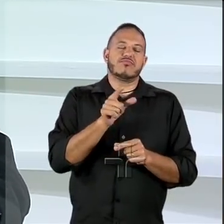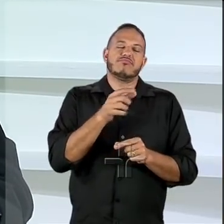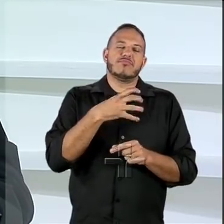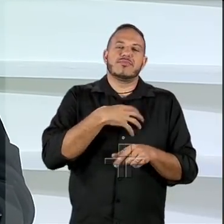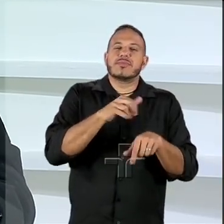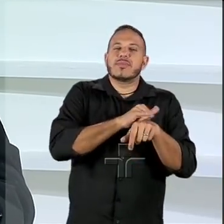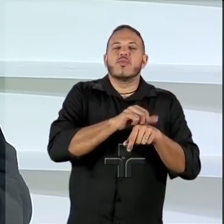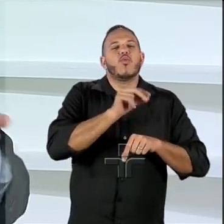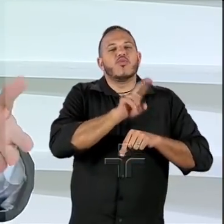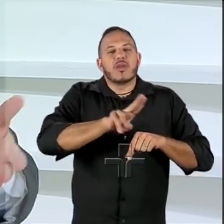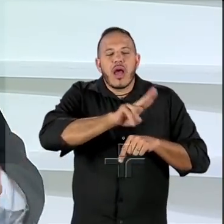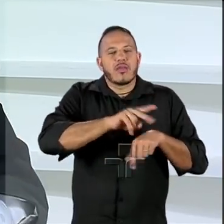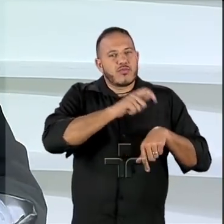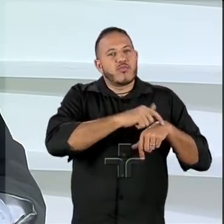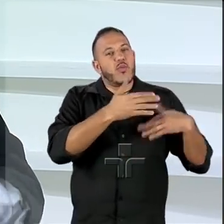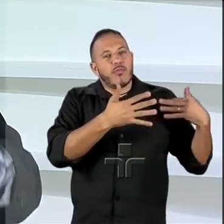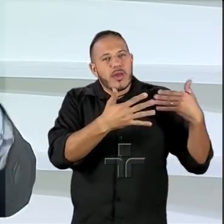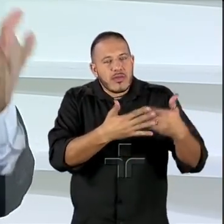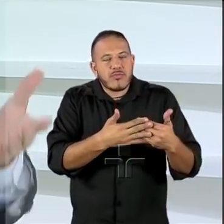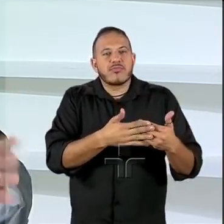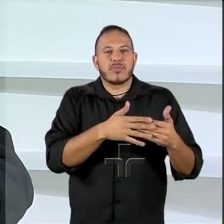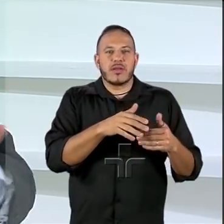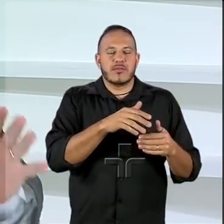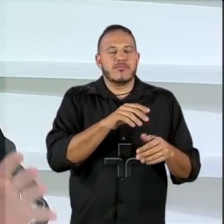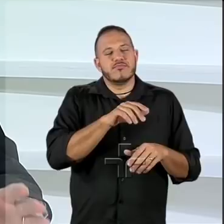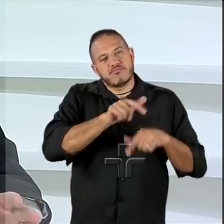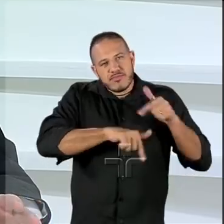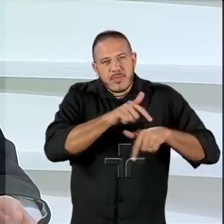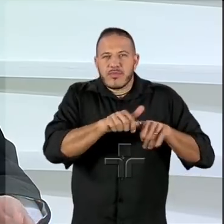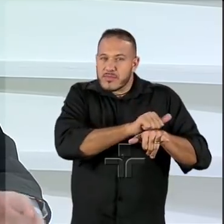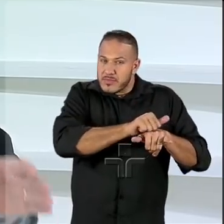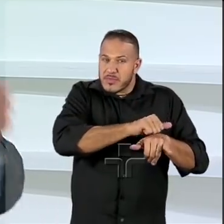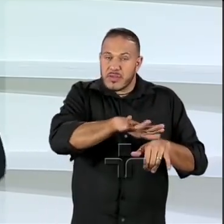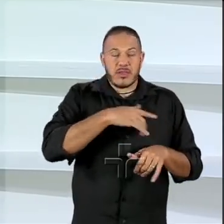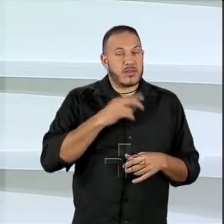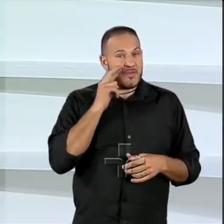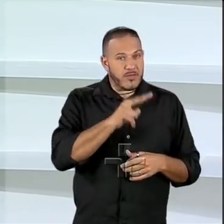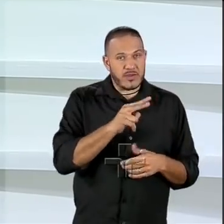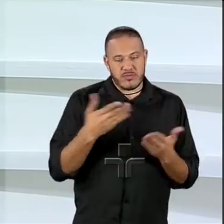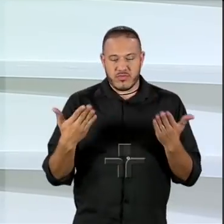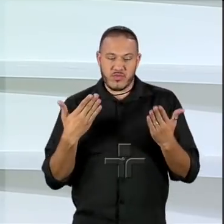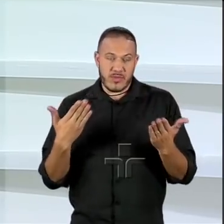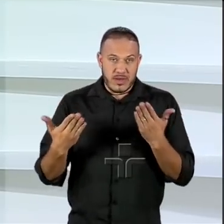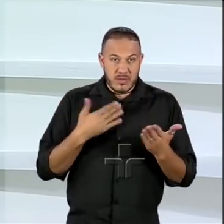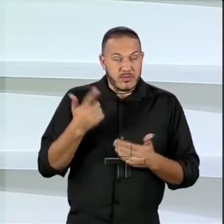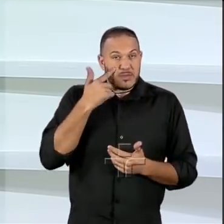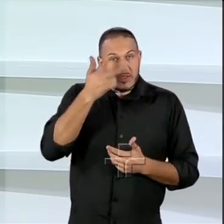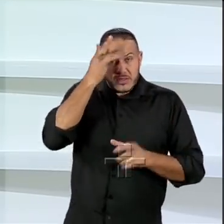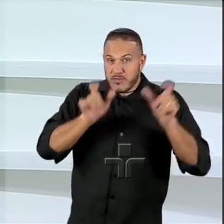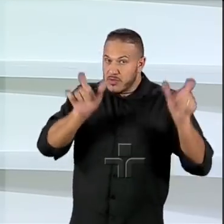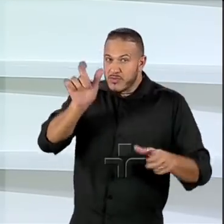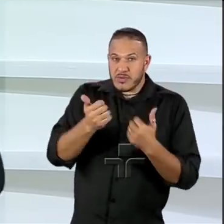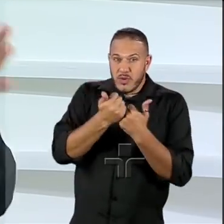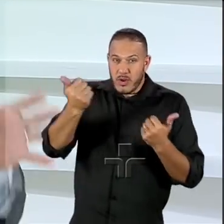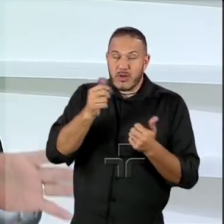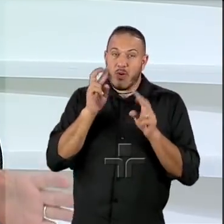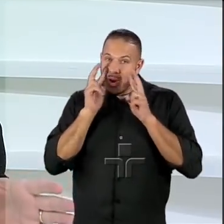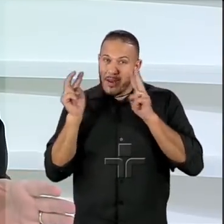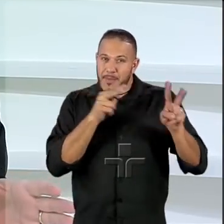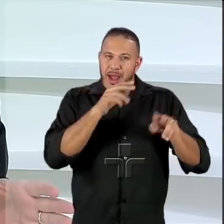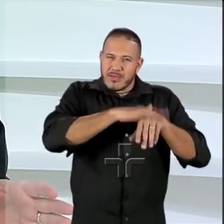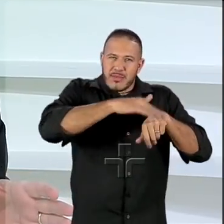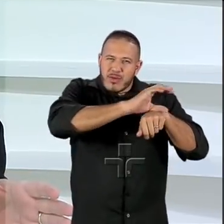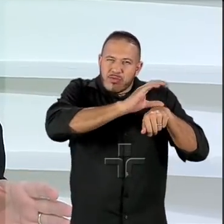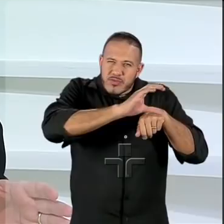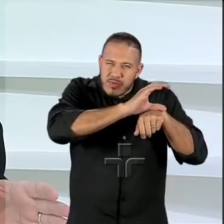ao longo da operação merecem ser revistos e recolocados em outros parâmetros. E os ministros que olham mais para a Constituição estão dispostos